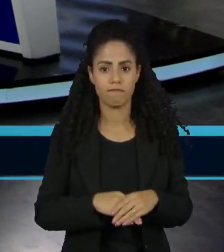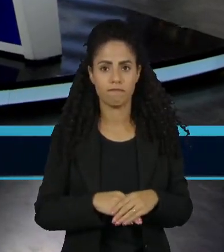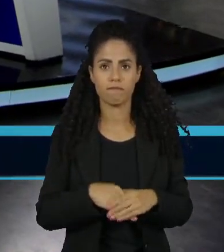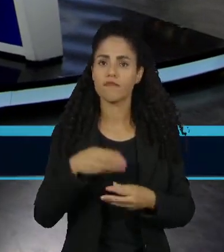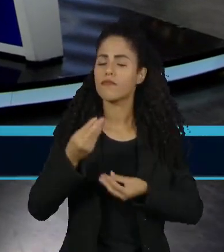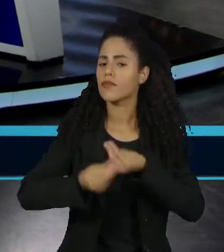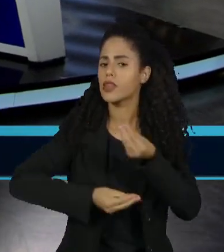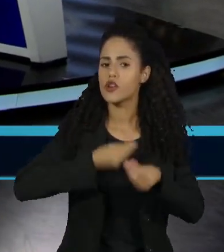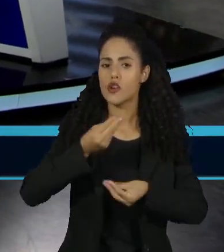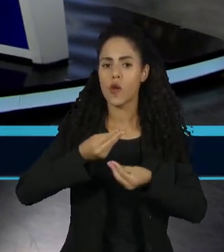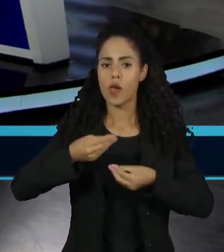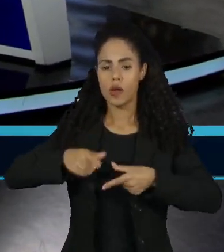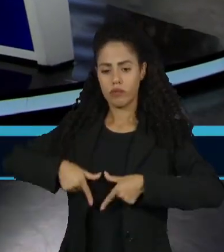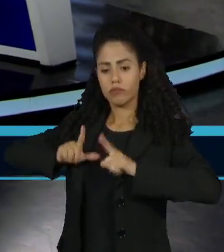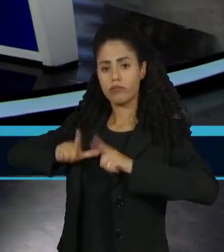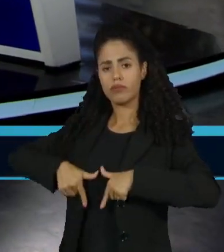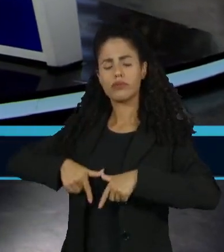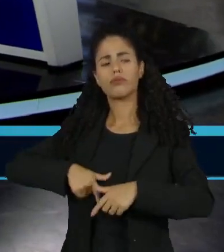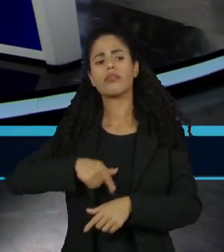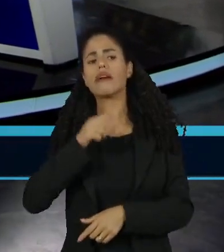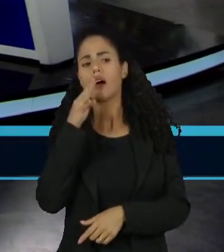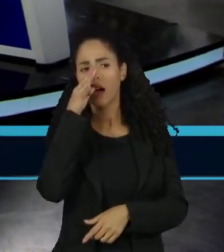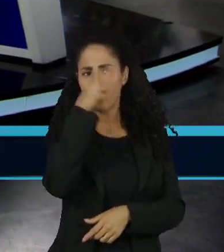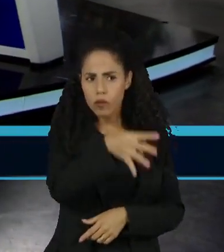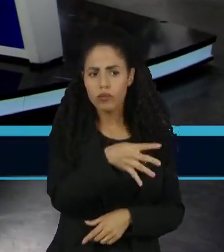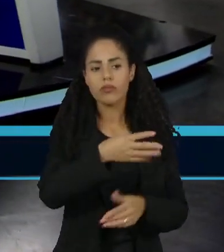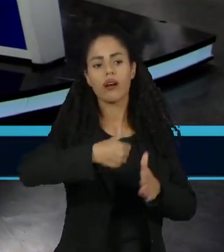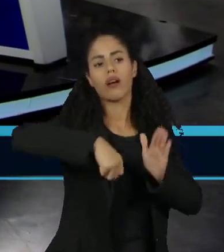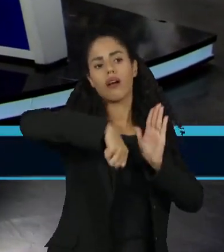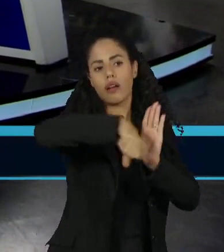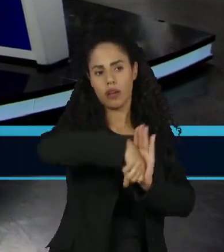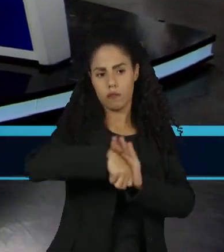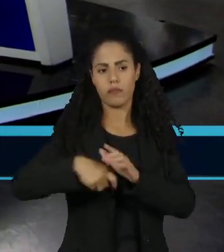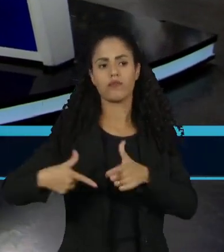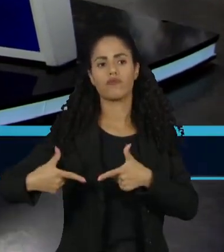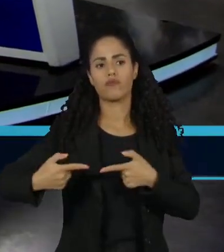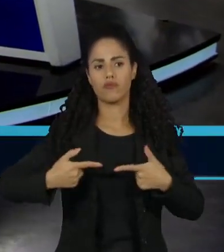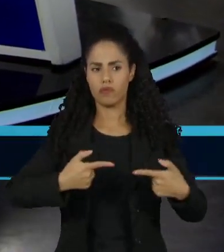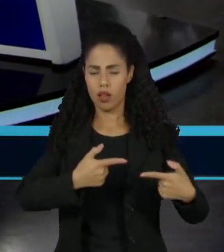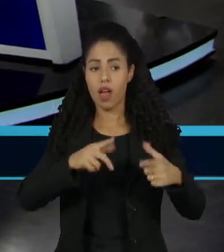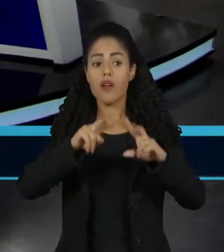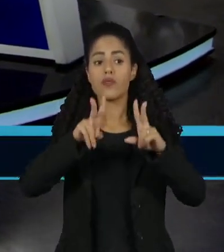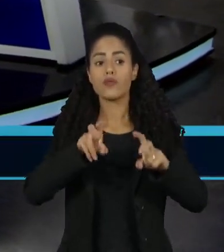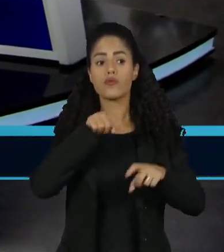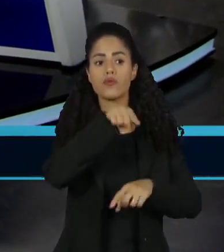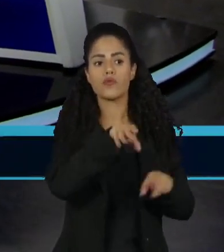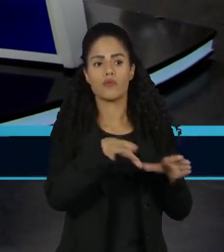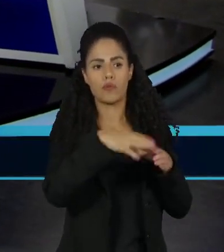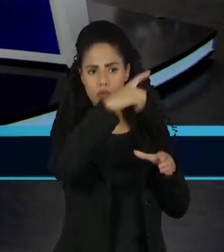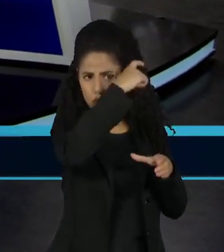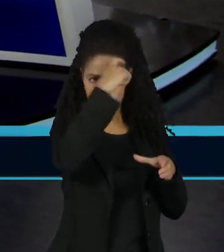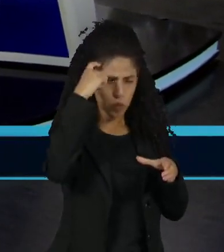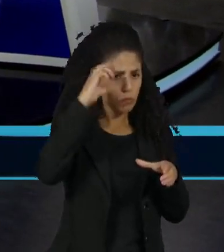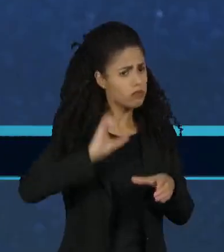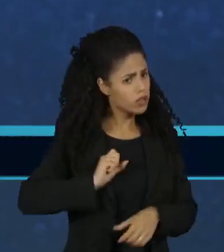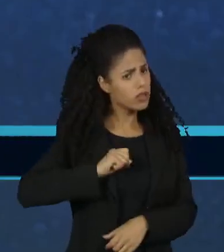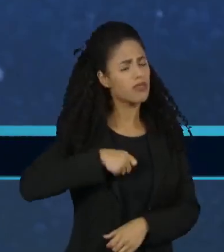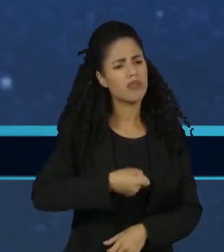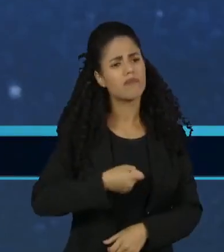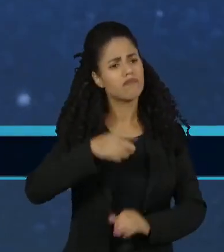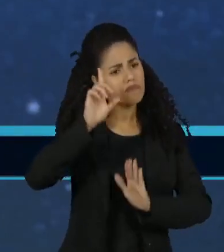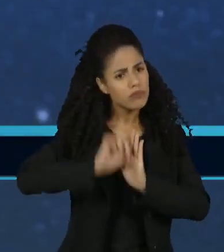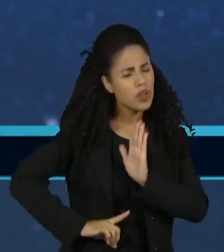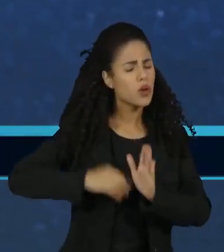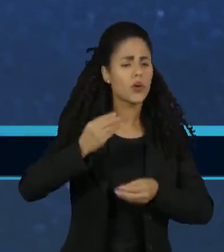Fausto, Israel vem sendo acusado de cometer crimes de guerras, né, em reação aos ataques do Hamas. Como é que pode ficar a